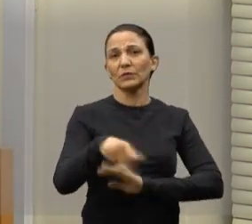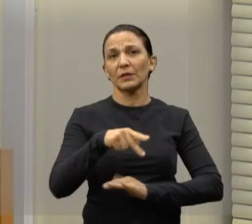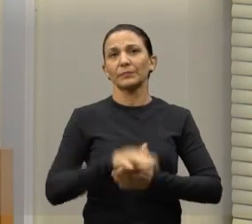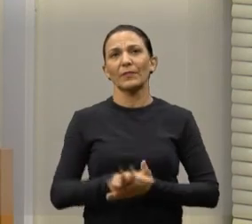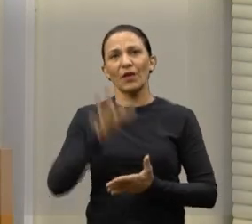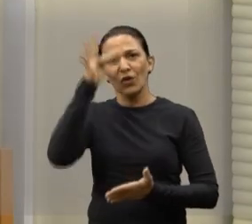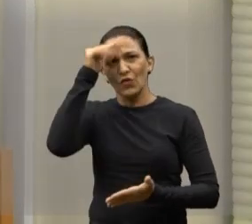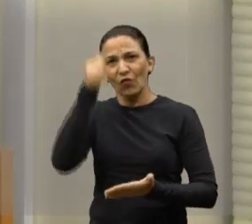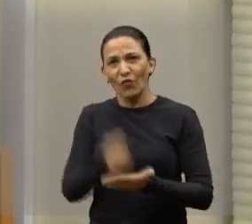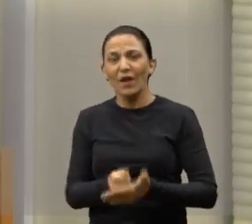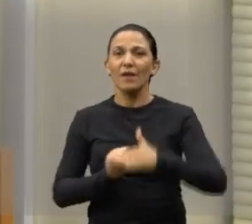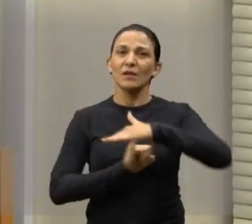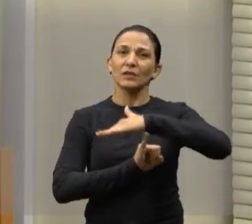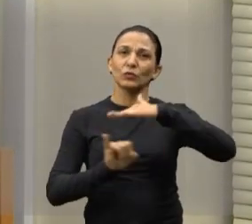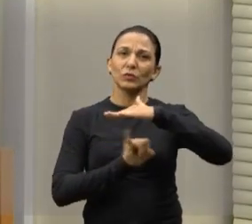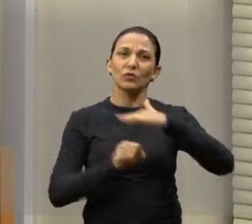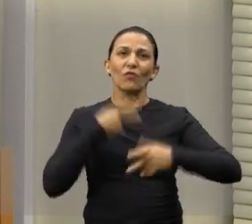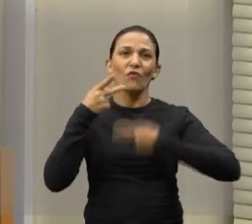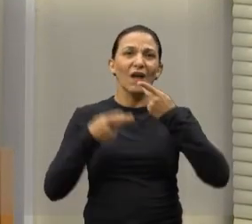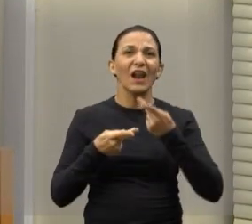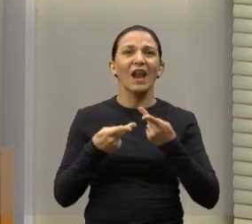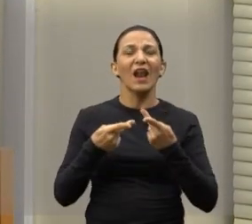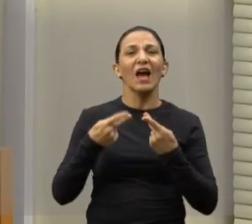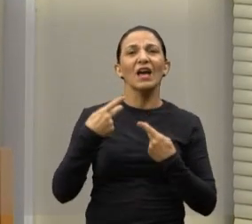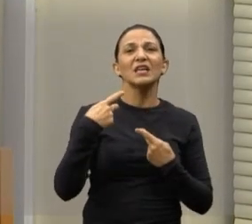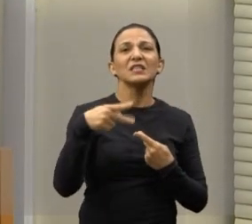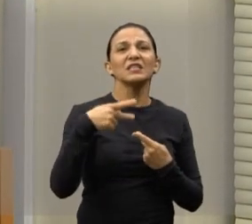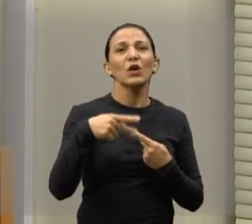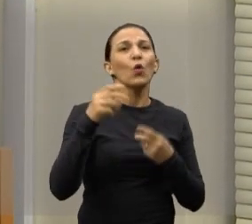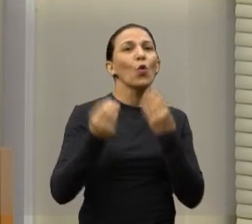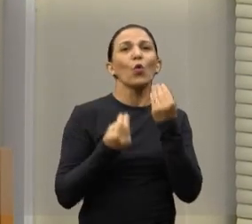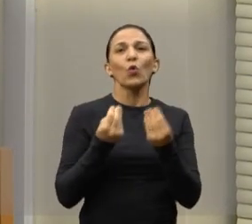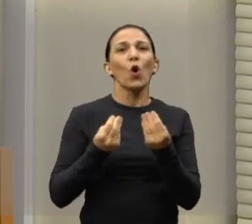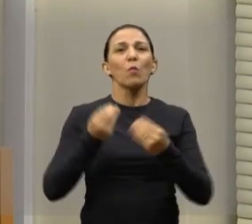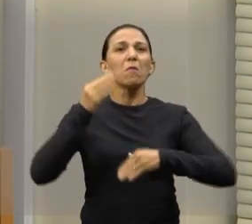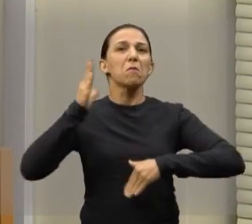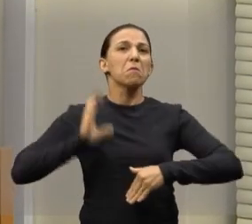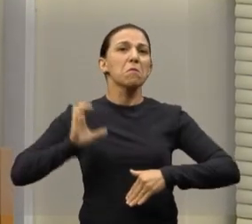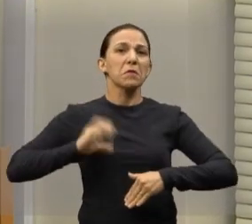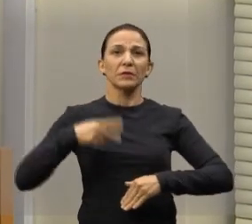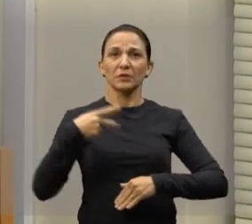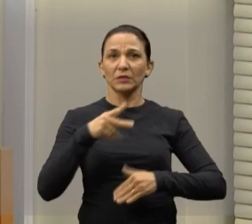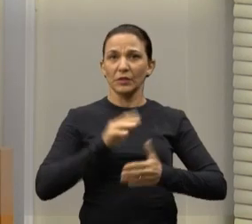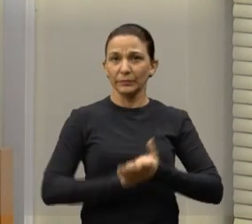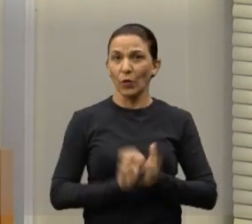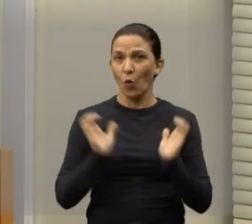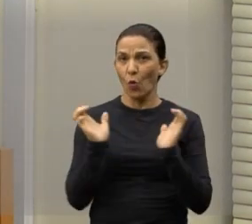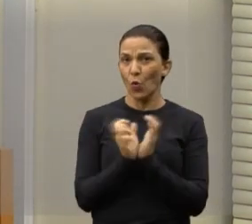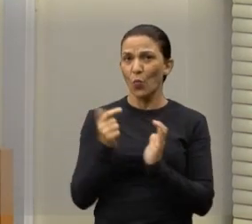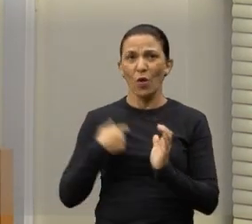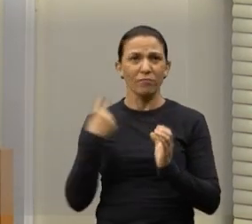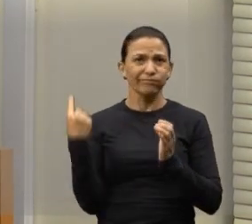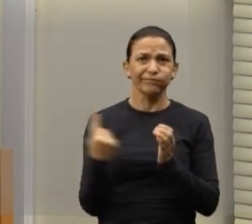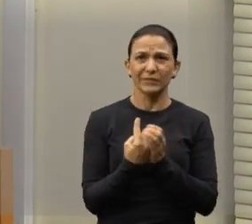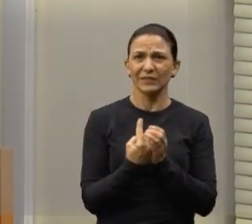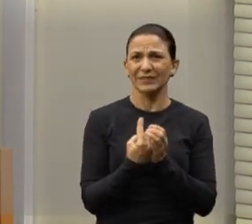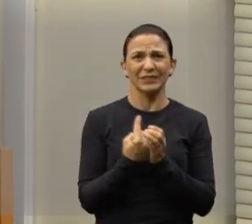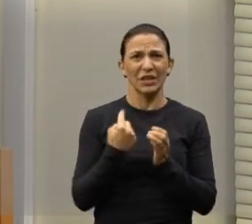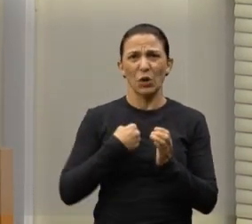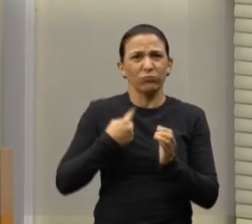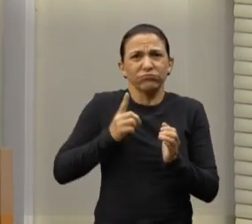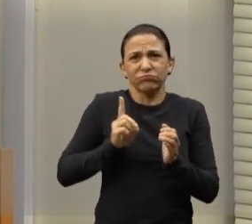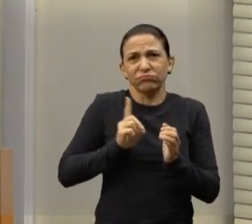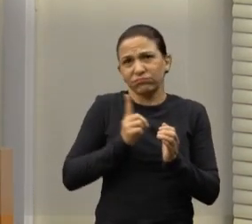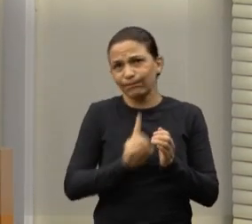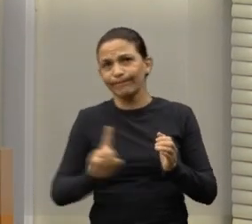instituições brasileiras não pode dizer o que o outro deve fazer Eu Não Pertenço a esse grupo e eu não posso ter os meus direitos